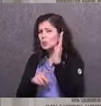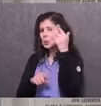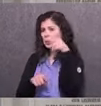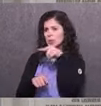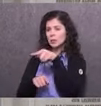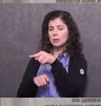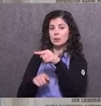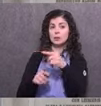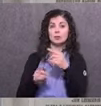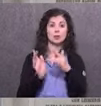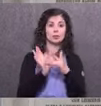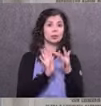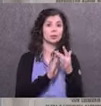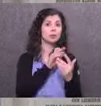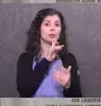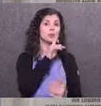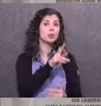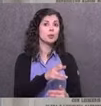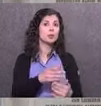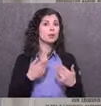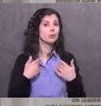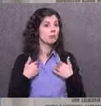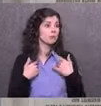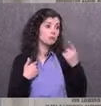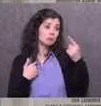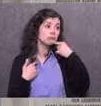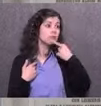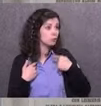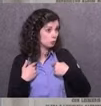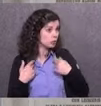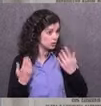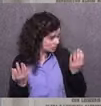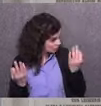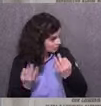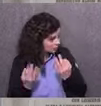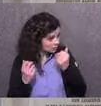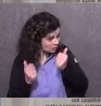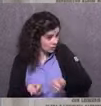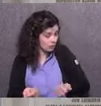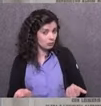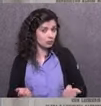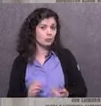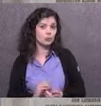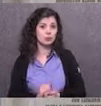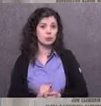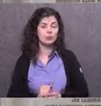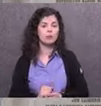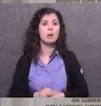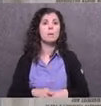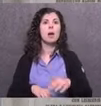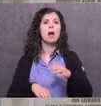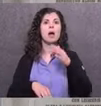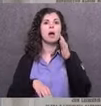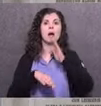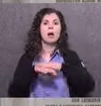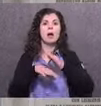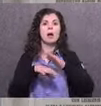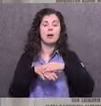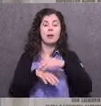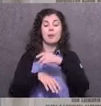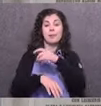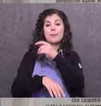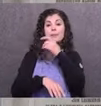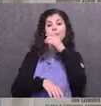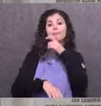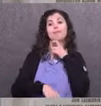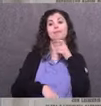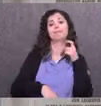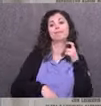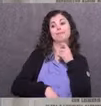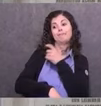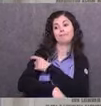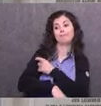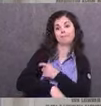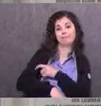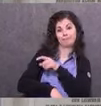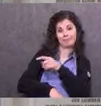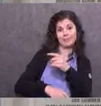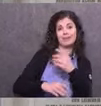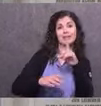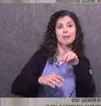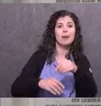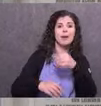respondeu: é como dizes. Mas ao ser acusado pelos príncipes dos sacerdotes e pelos